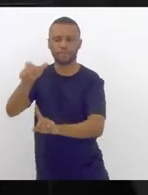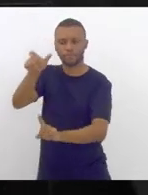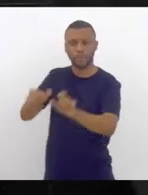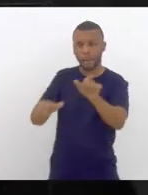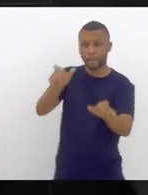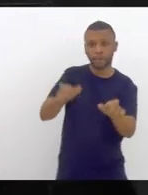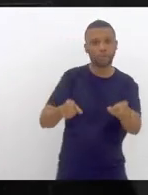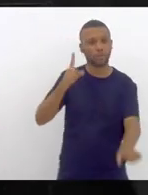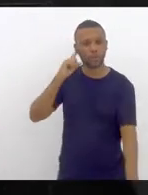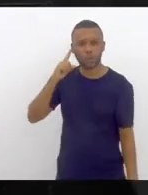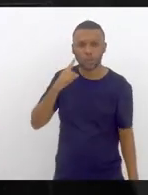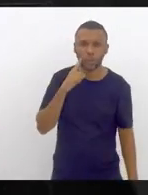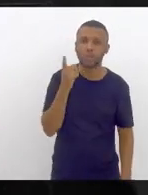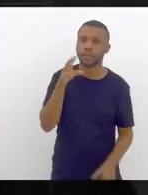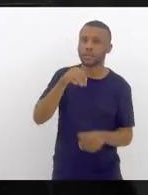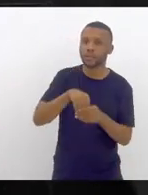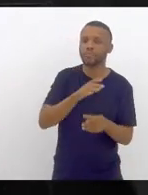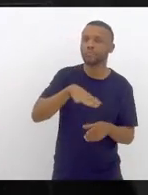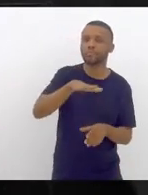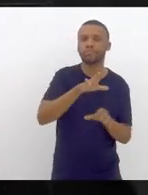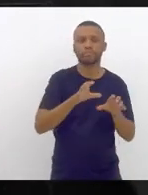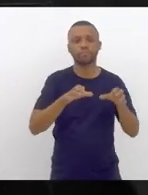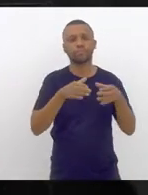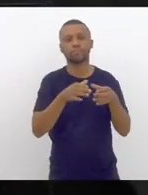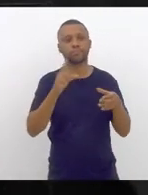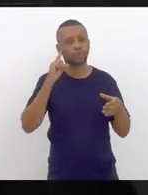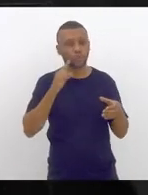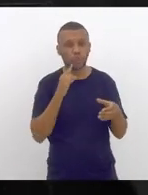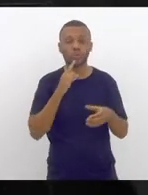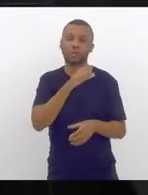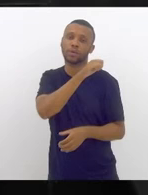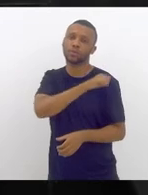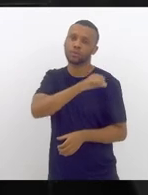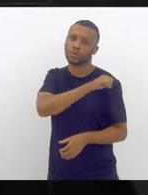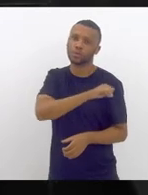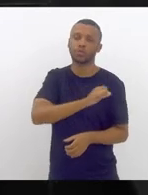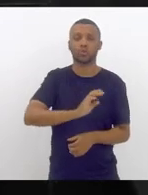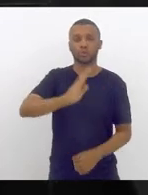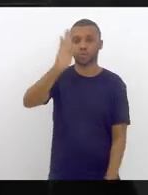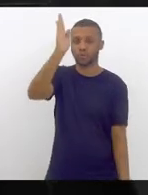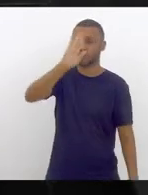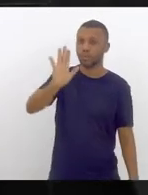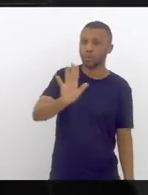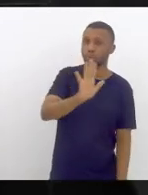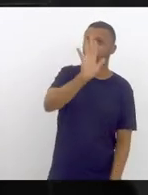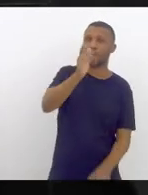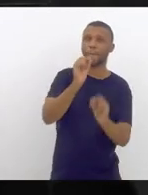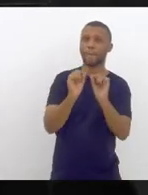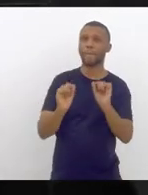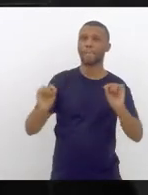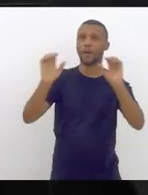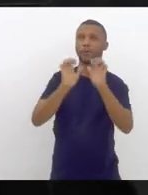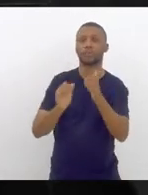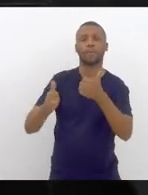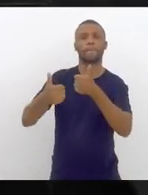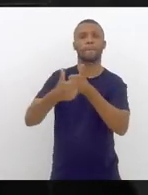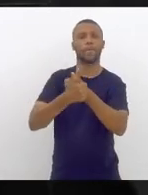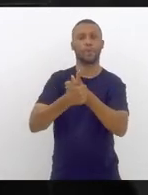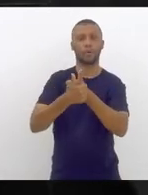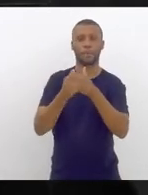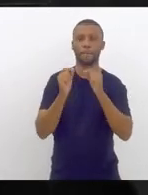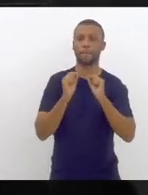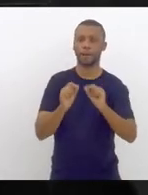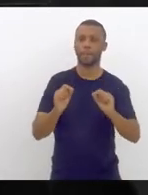surdas no ambiente da comunidade surda do Rio de Janeiro e do Brasil São signatários signatários de todo o Brasil